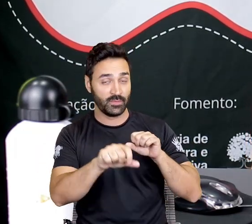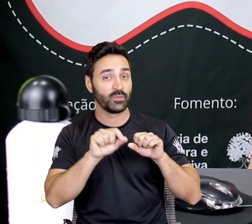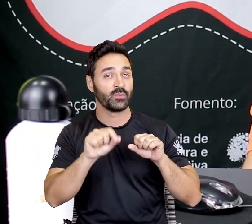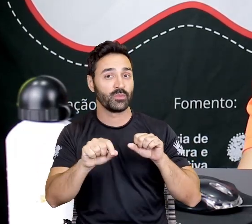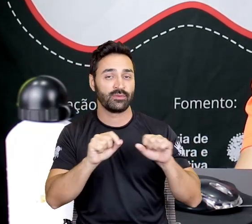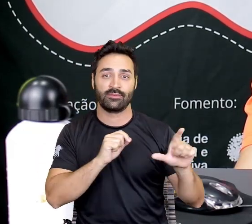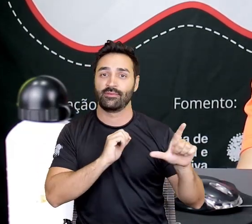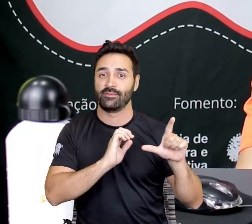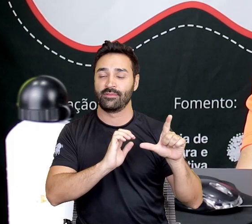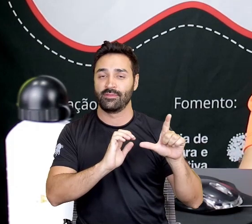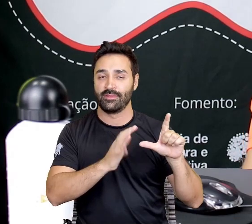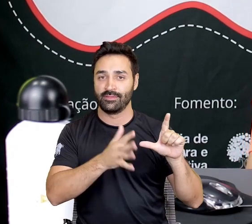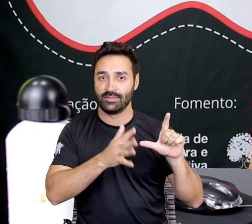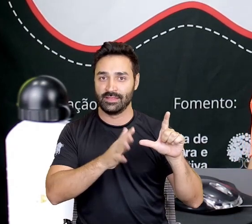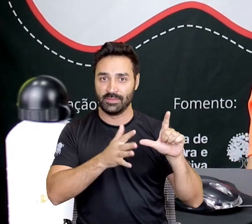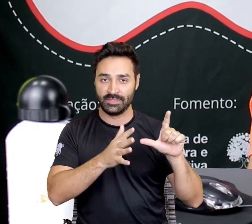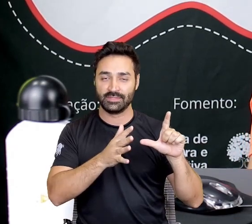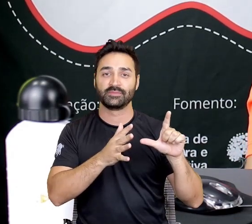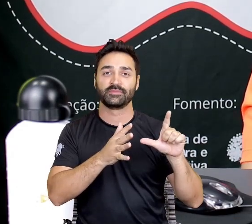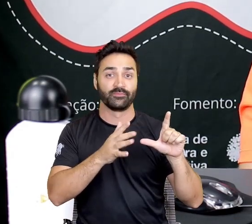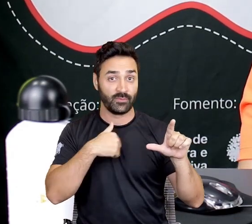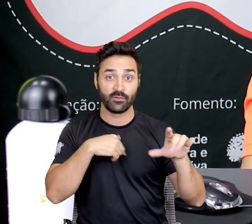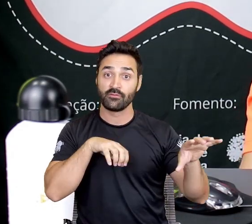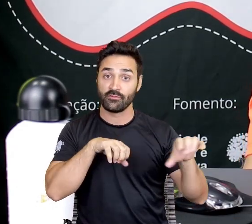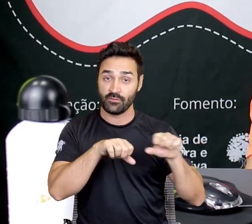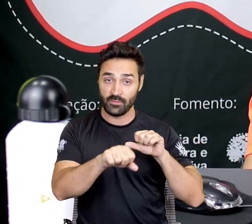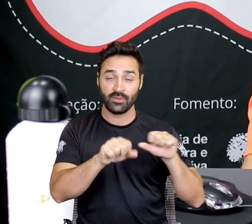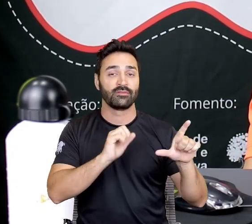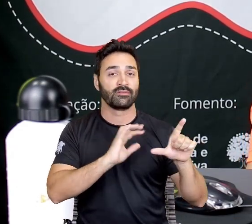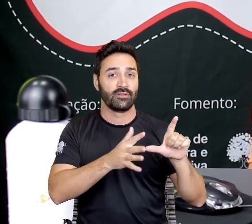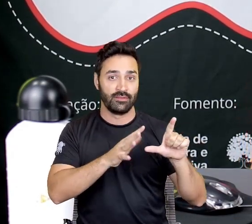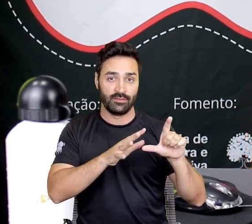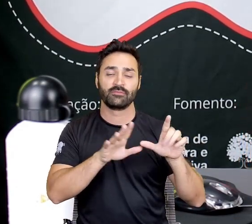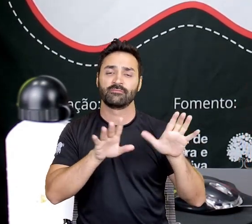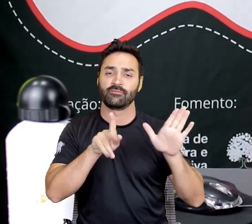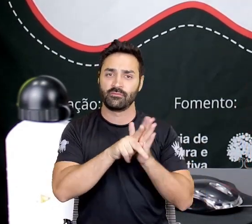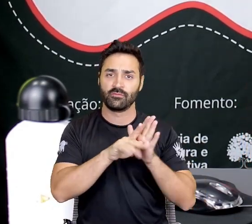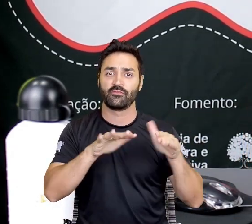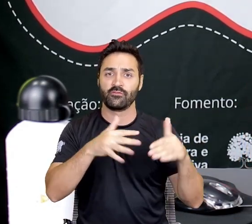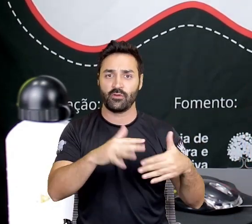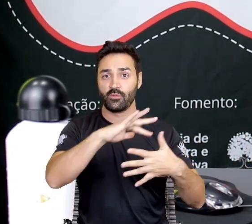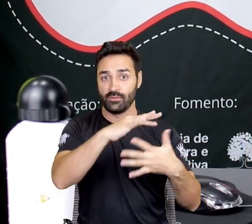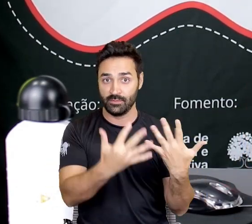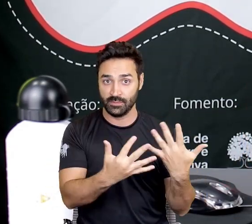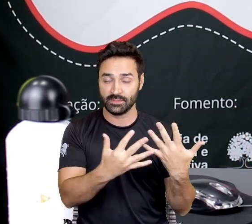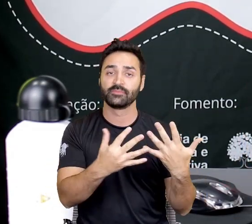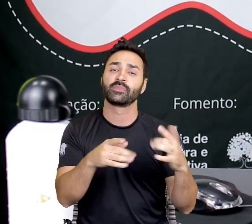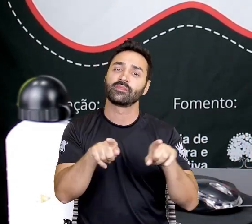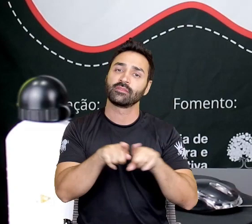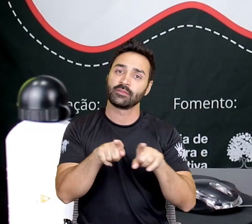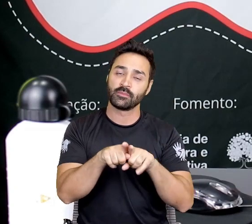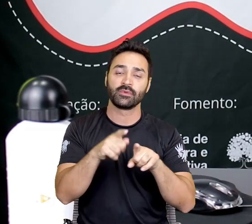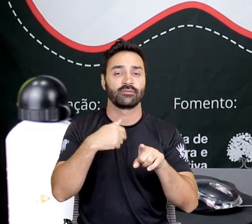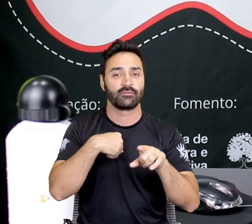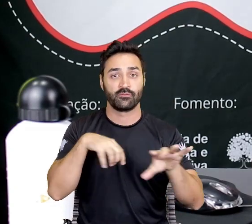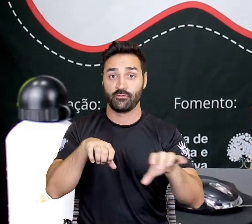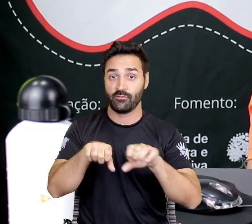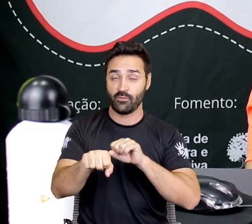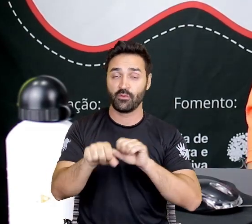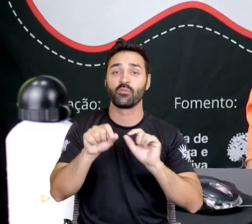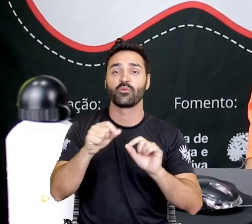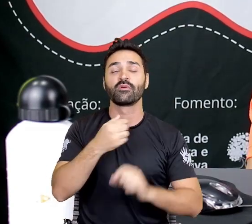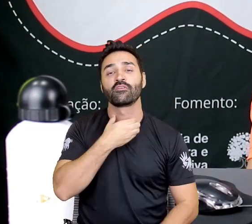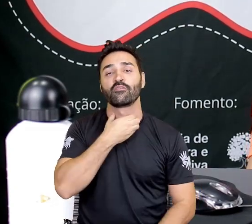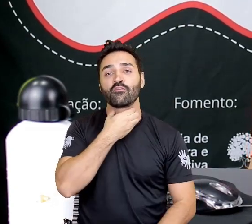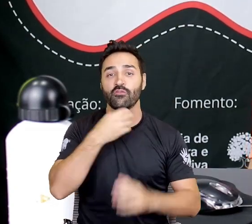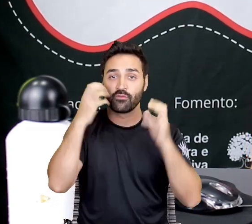Libras, ou seja, eu sou formada em letras com habilitação em língua brasileira de sinais, além de formação em fonoaudiologia e